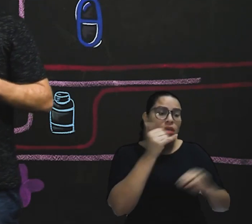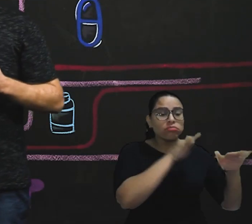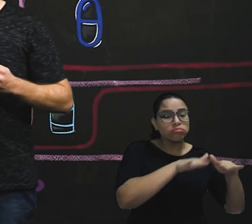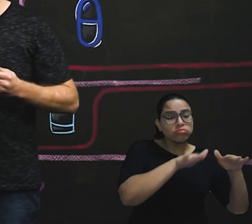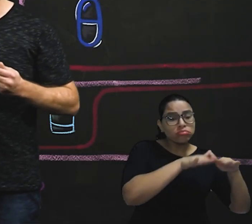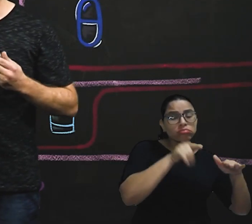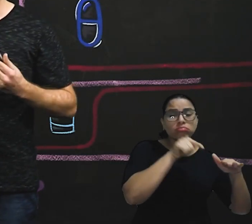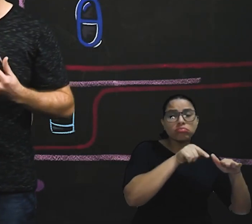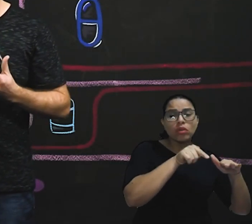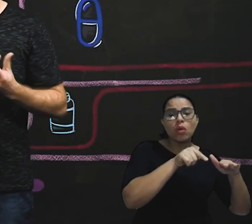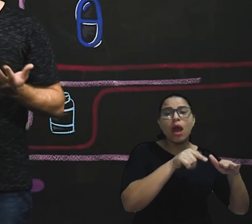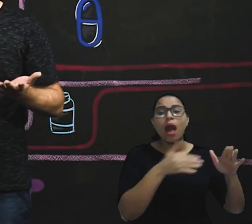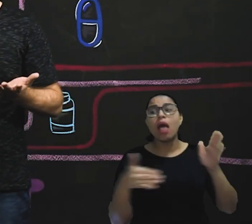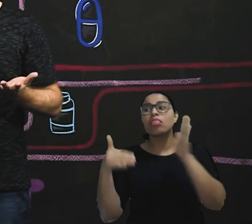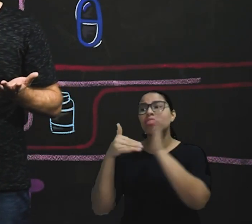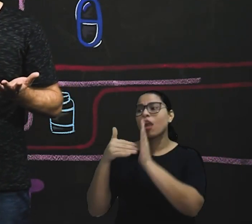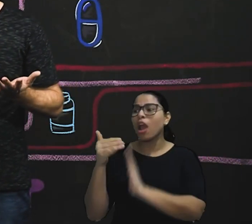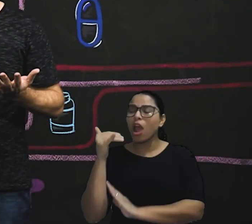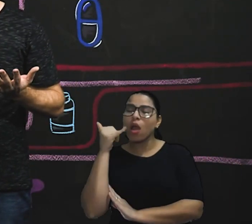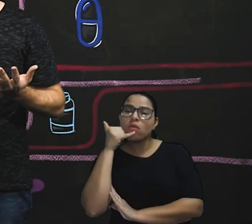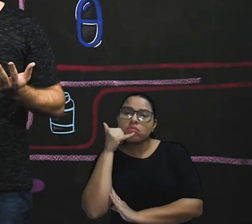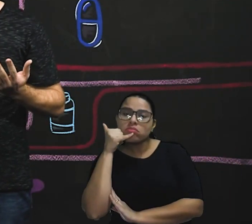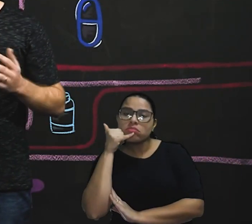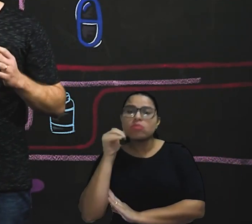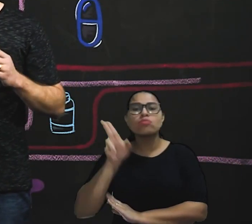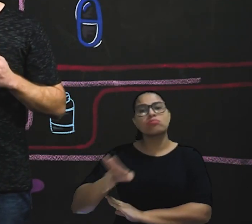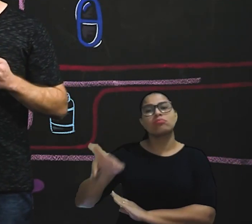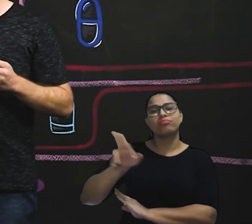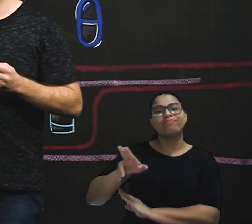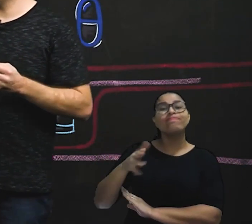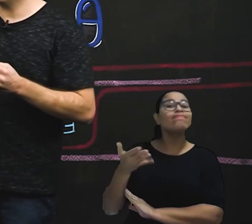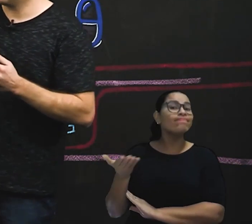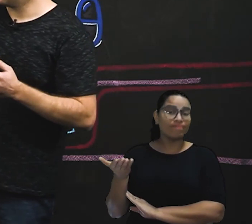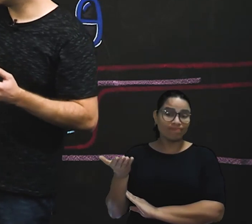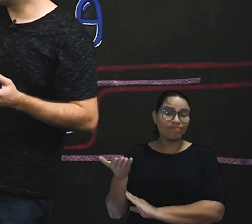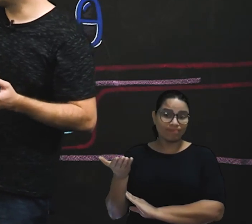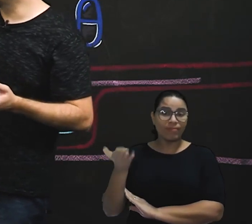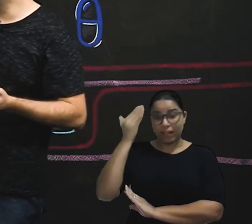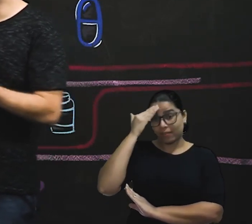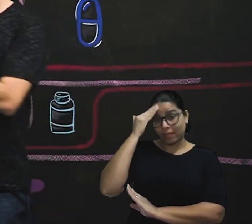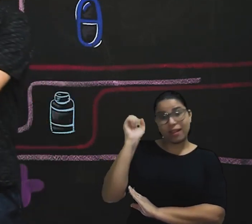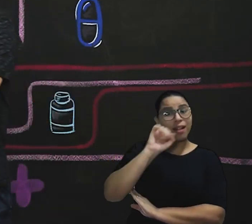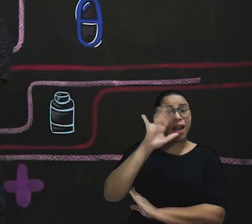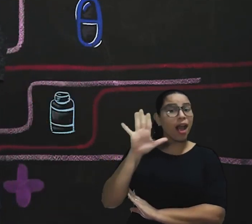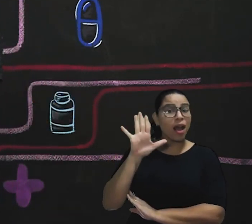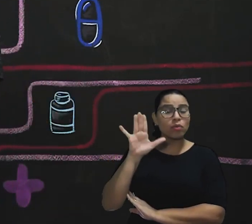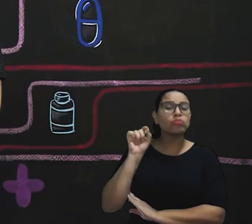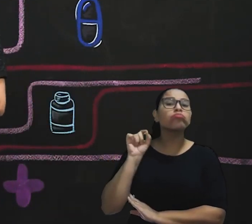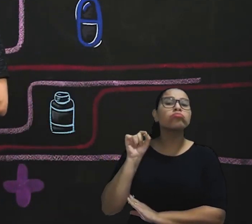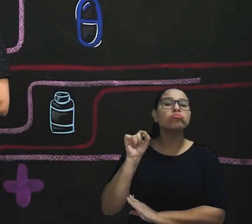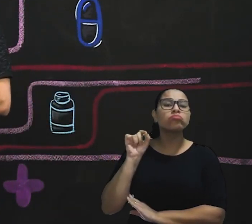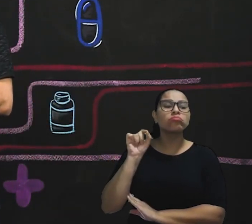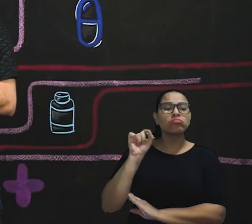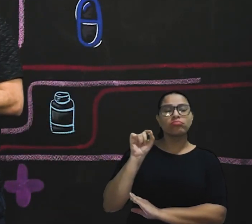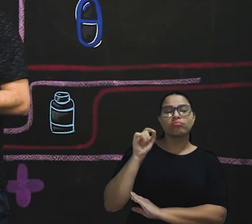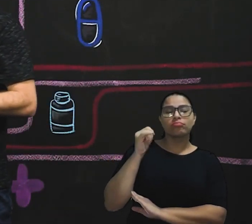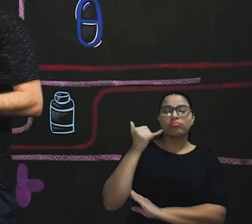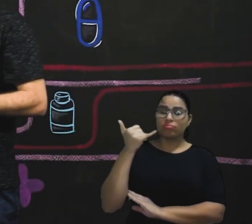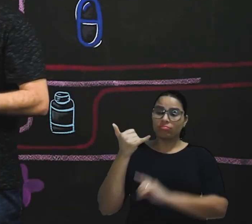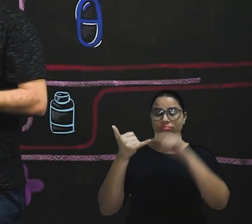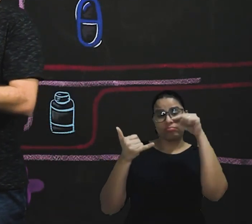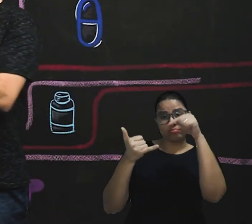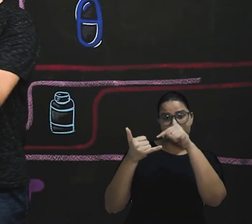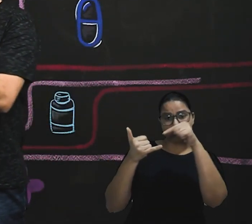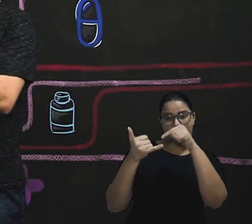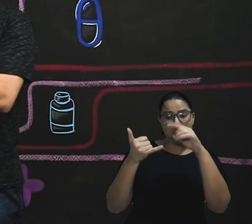natural até o uso pelo indivíduo. Vamos entender que esse produto, um celular, ele vai estar